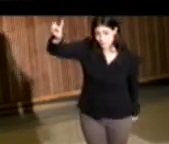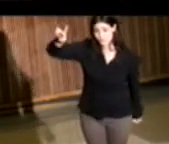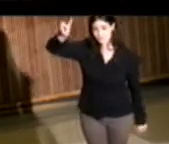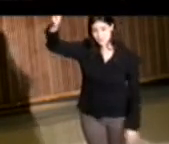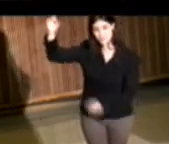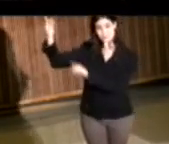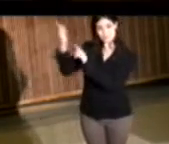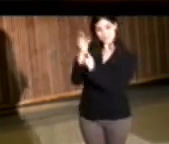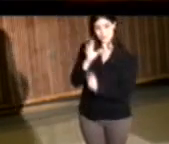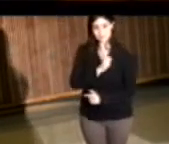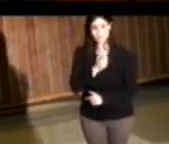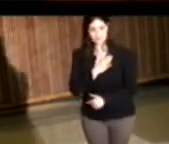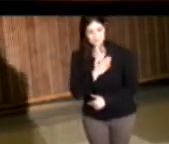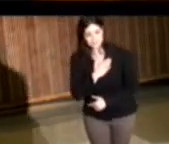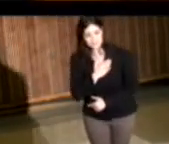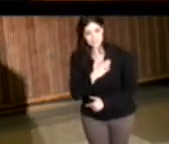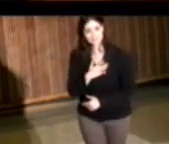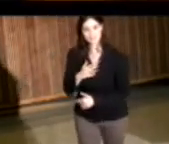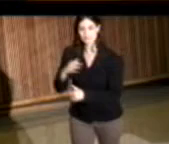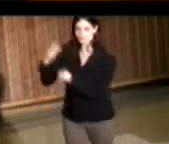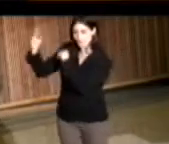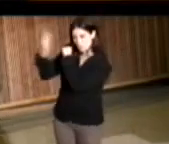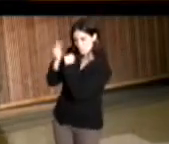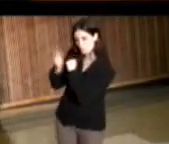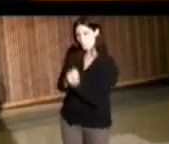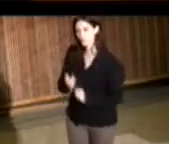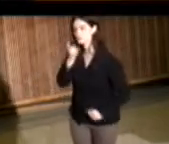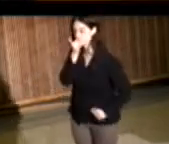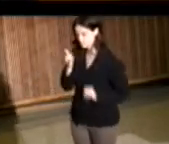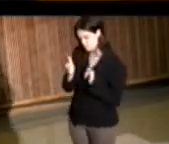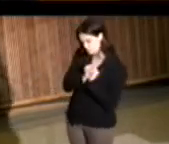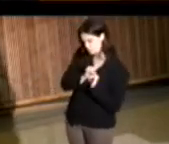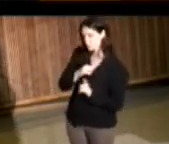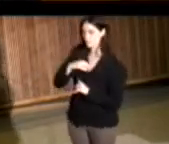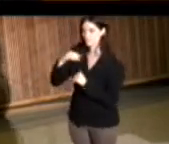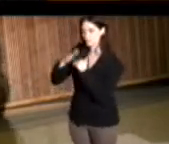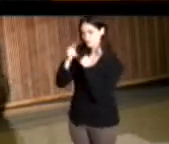demonstrar na vida das pessoas que estão ao meu redor.